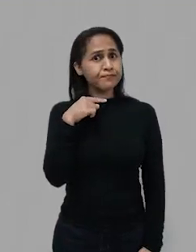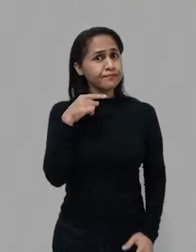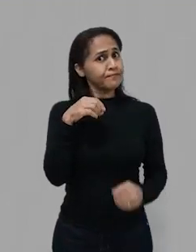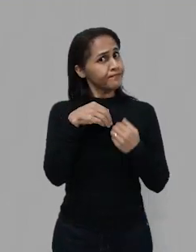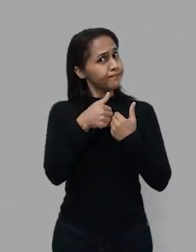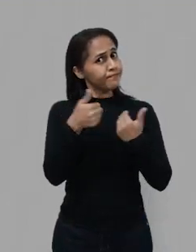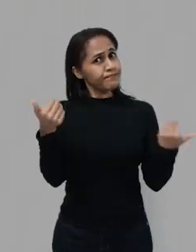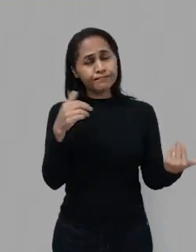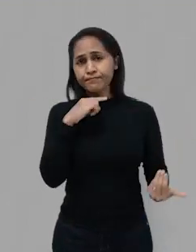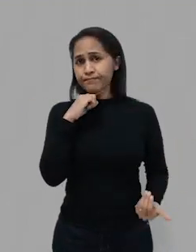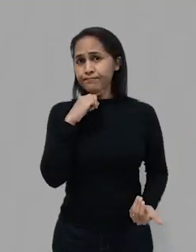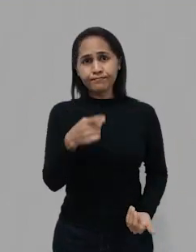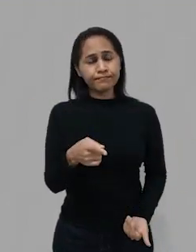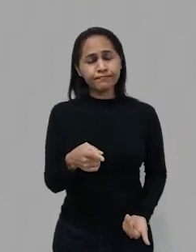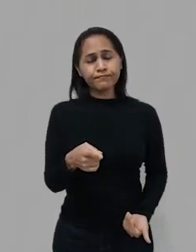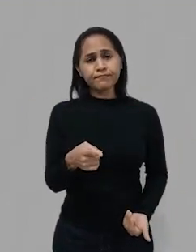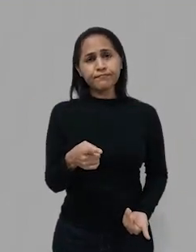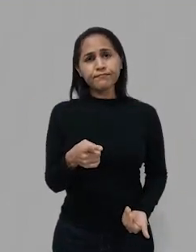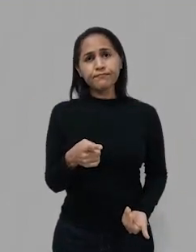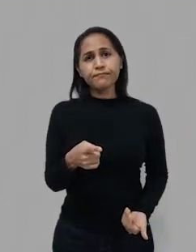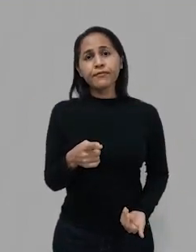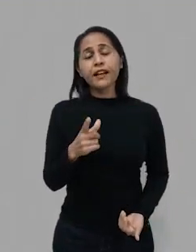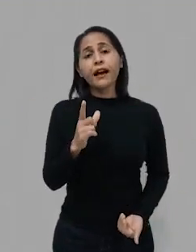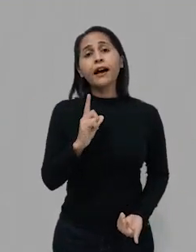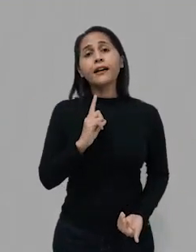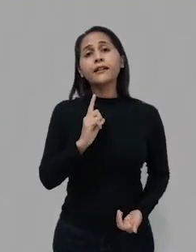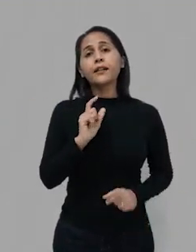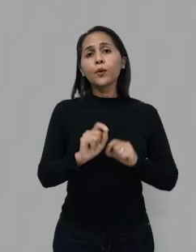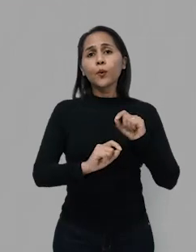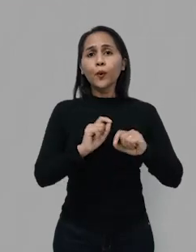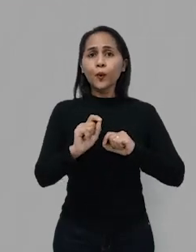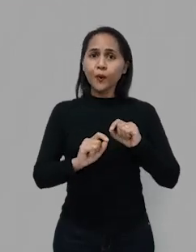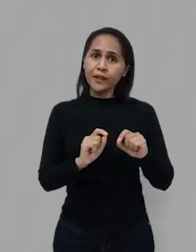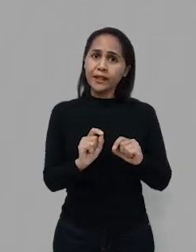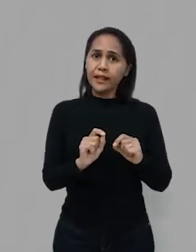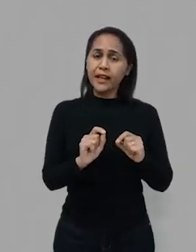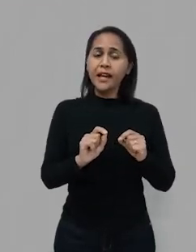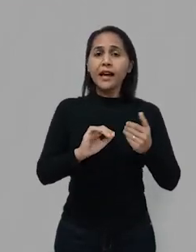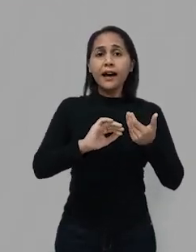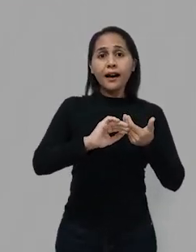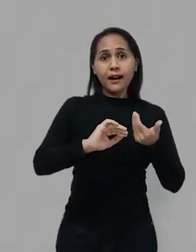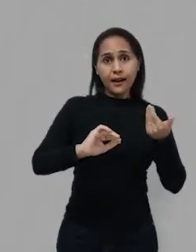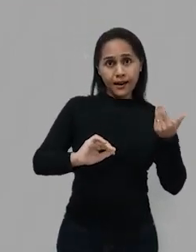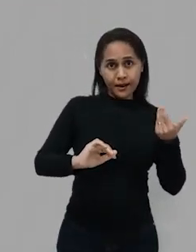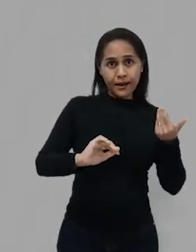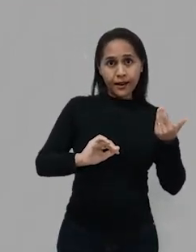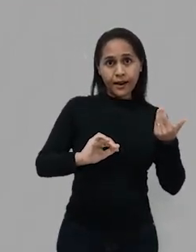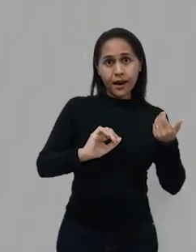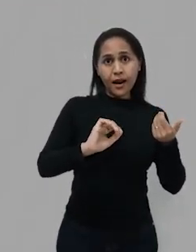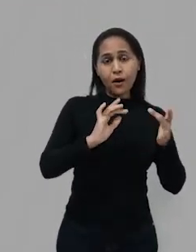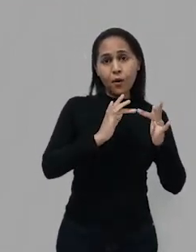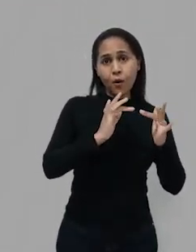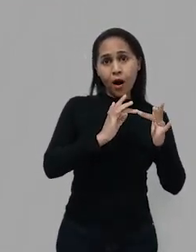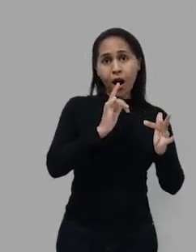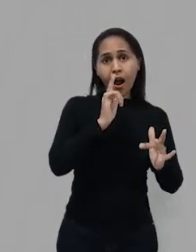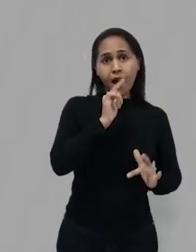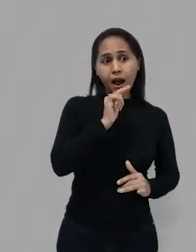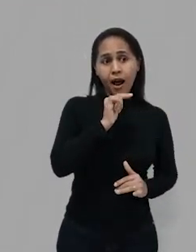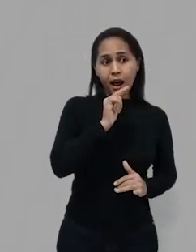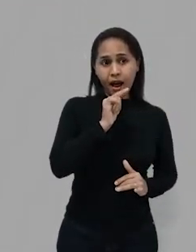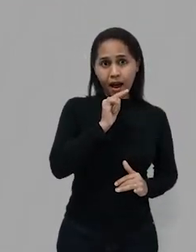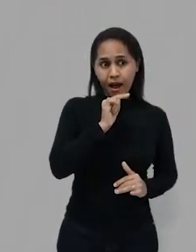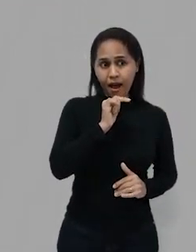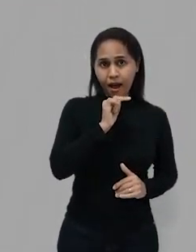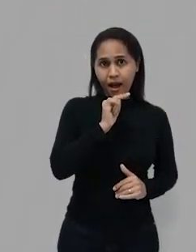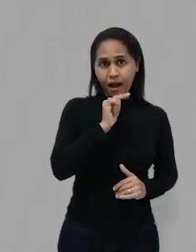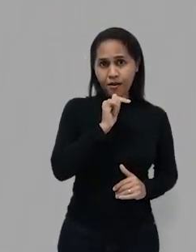separar. Então, apenas acontece a dissolução. Então, a substância se dissolve na água. Por exemplo, o